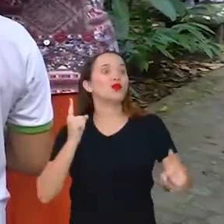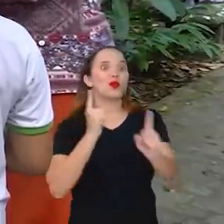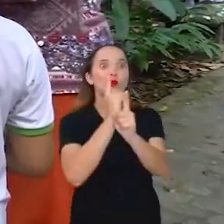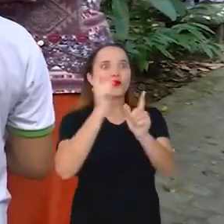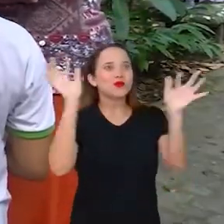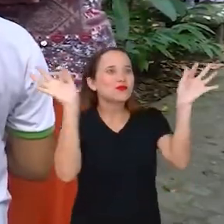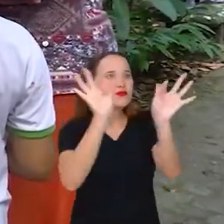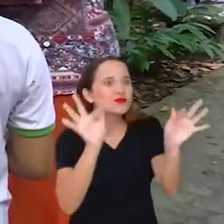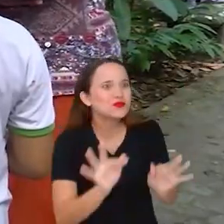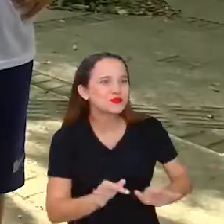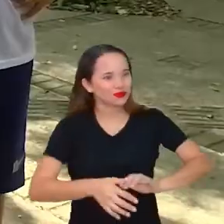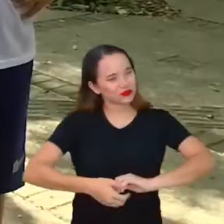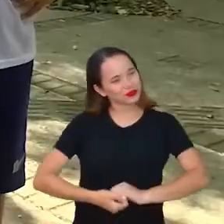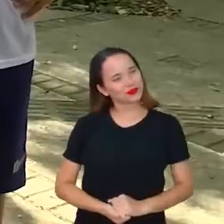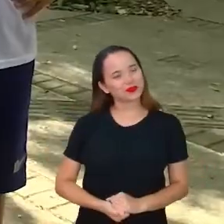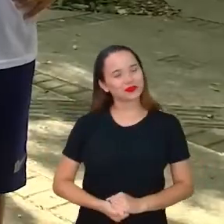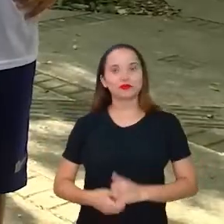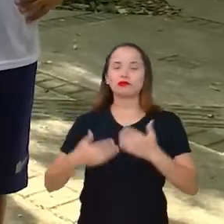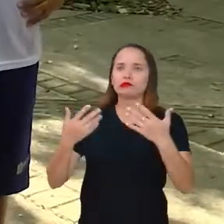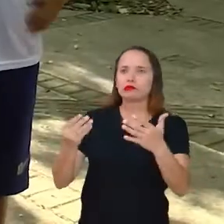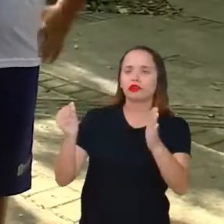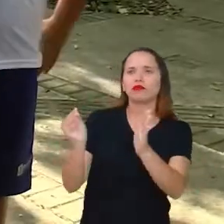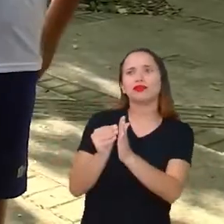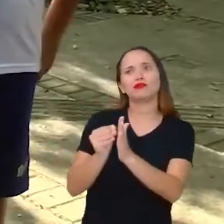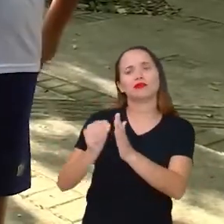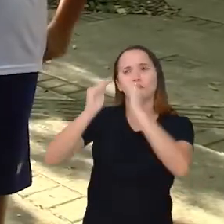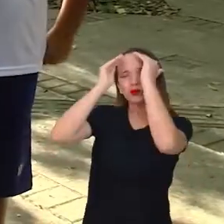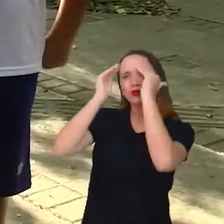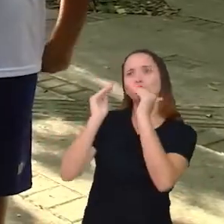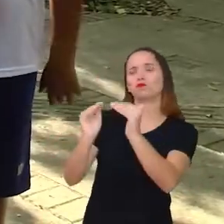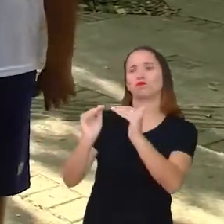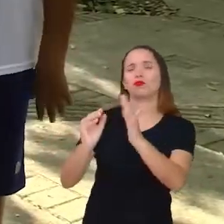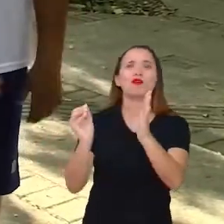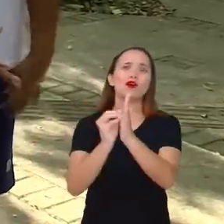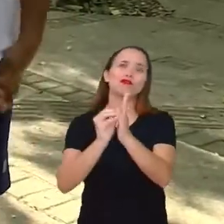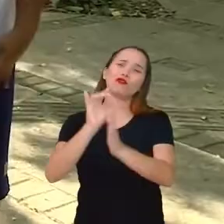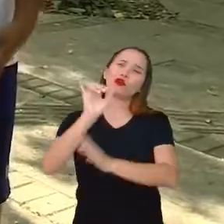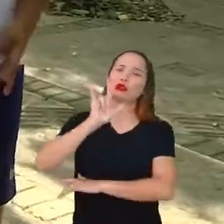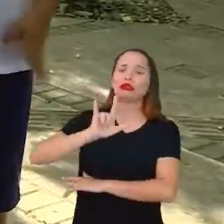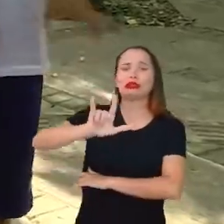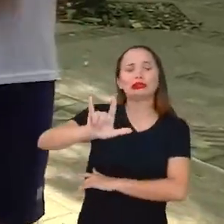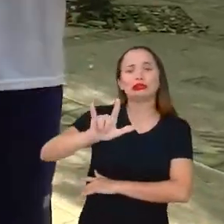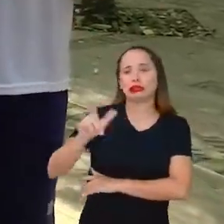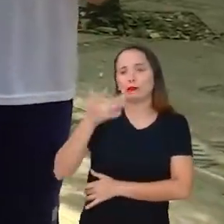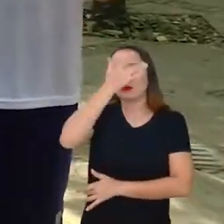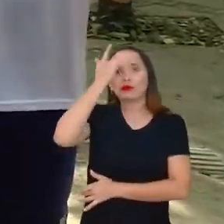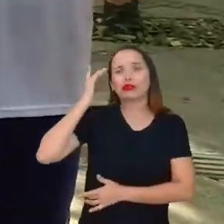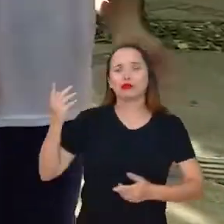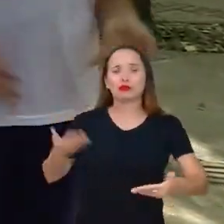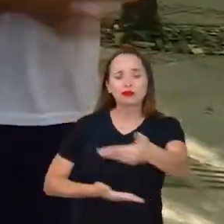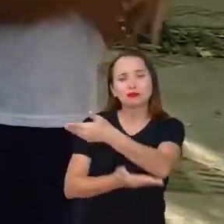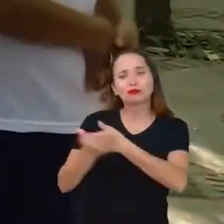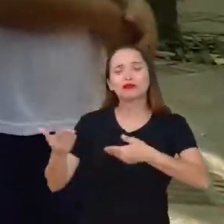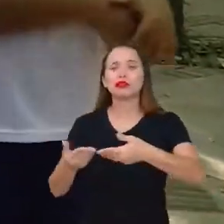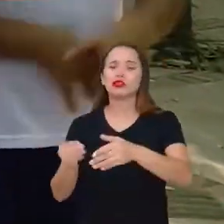a felicidade falta de respeito falta de amor em que as pessoas